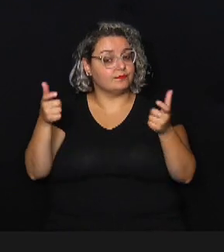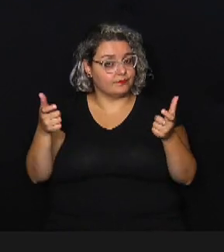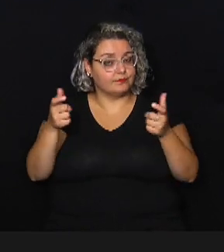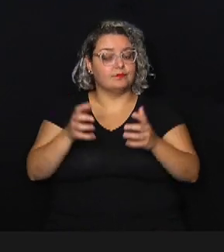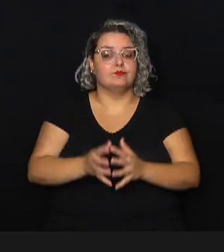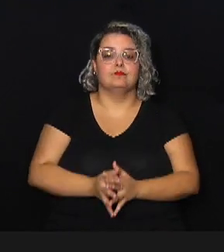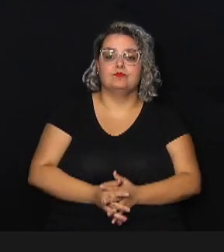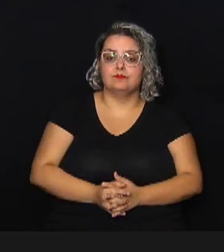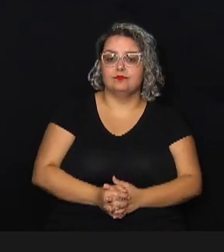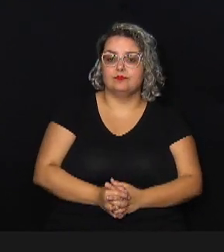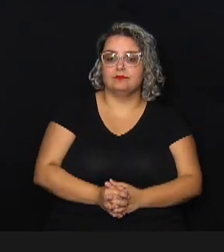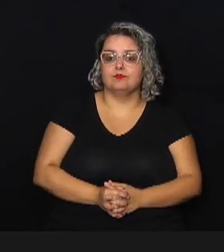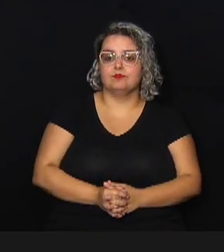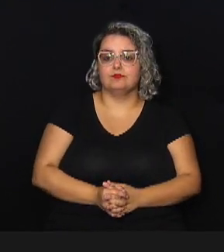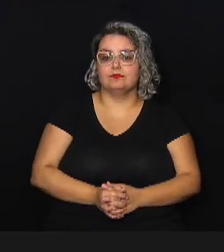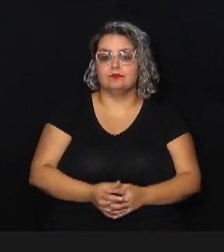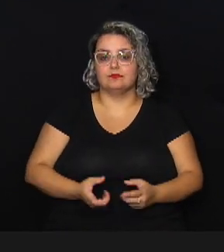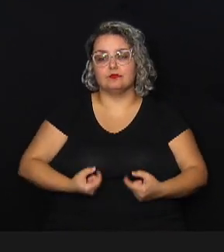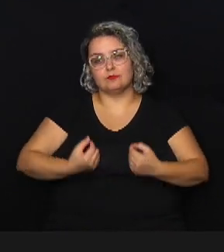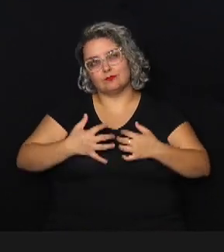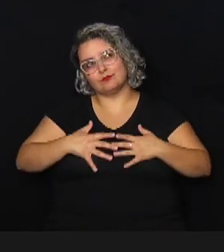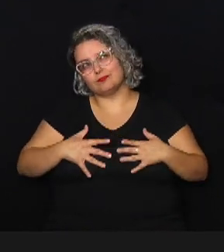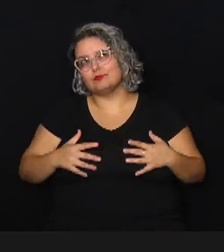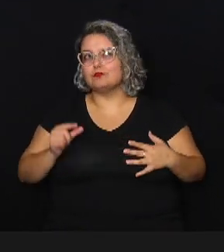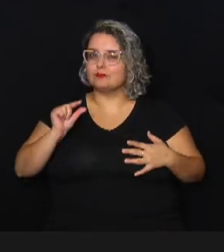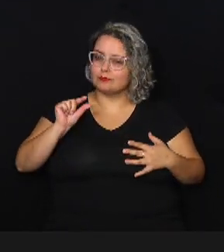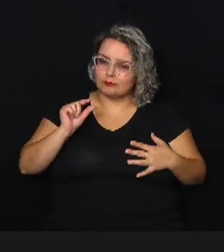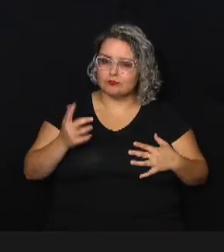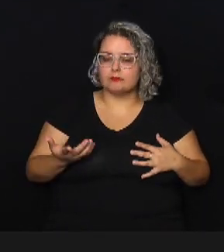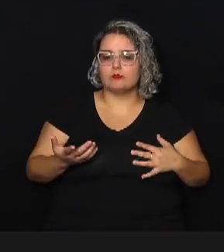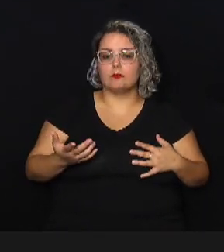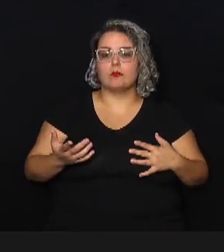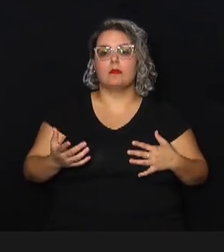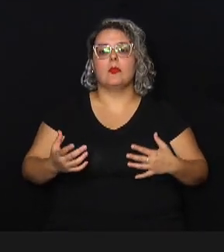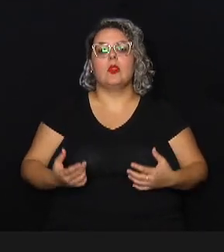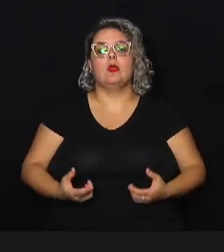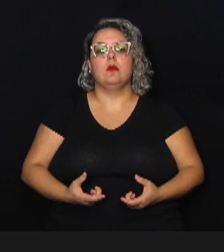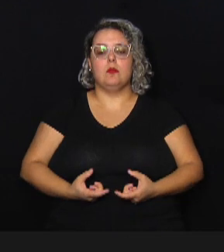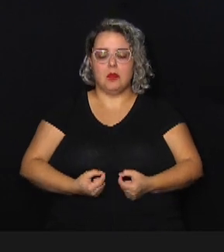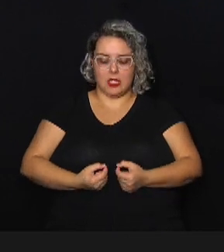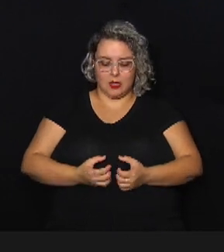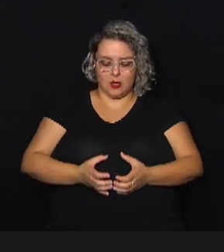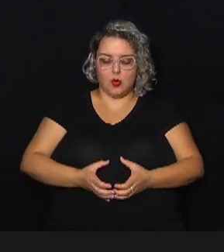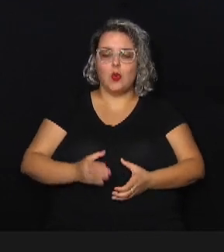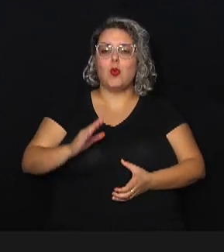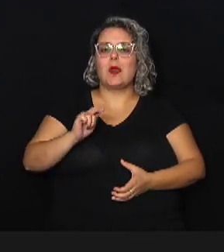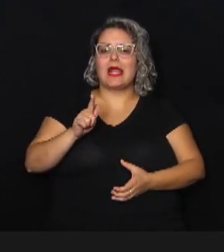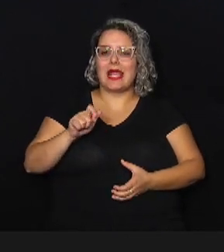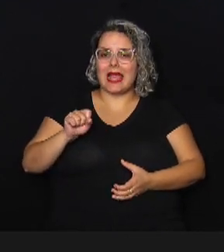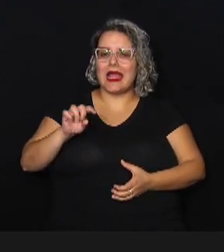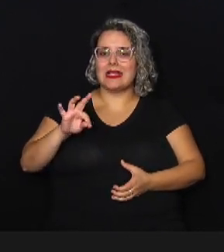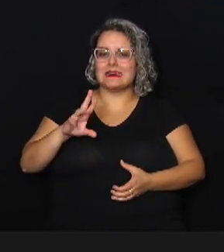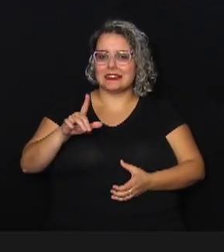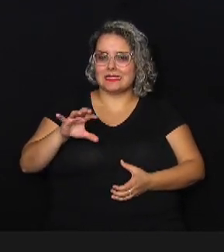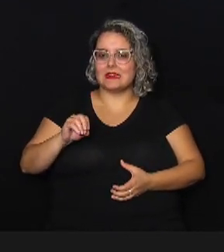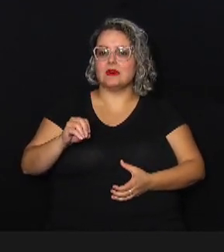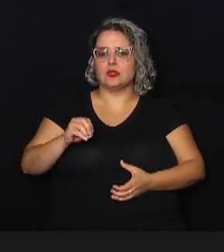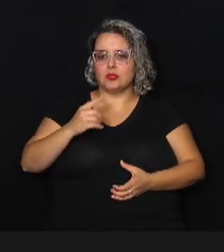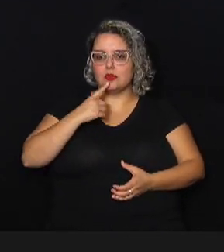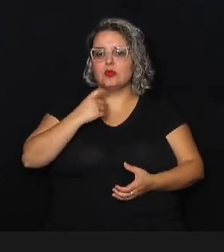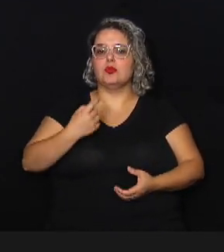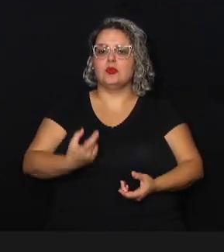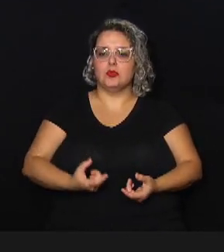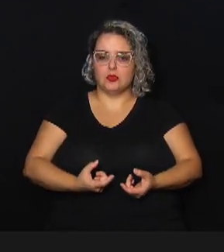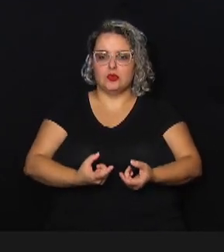O câncer de pulmão pouco, mas o câncer gástrico bastante, pode dar metástase na medula óssea, sim, tá?